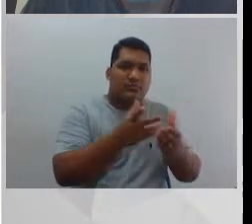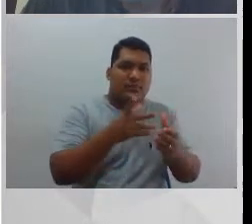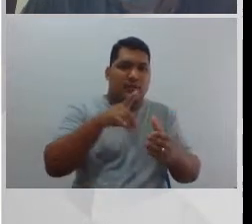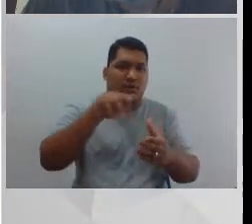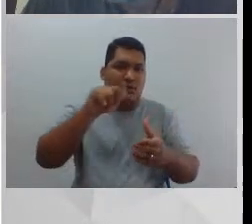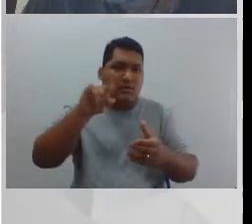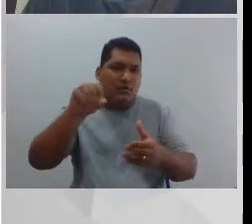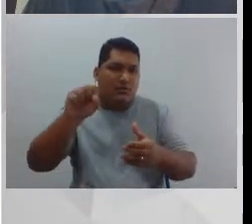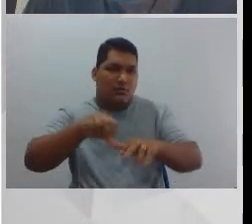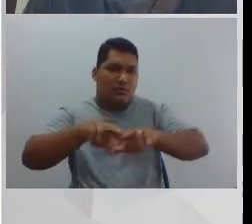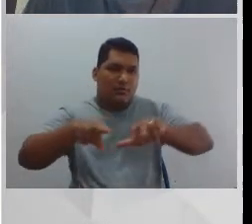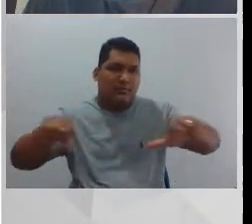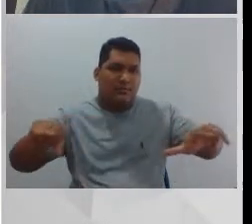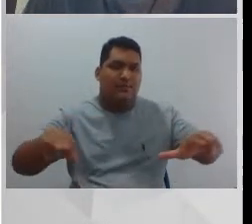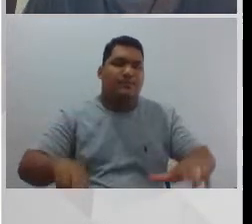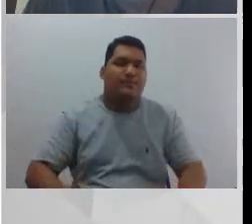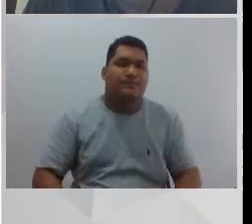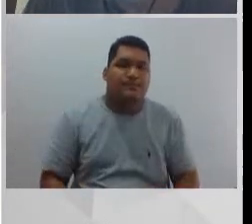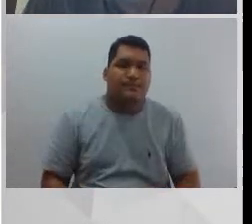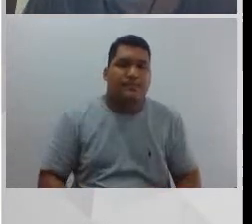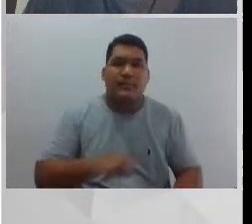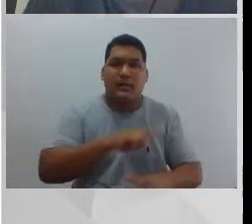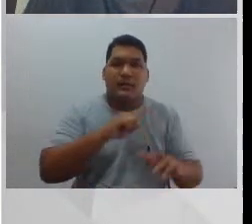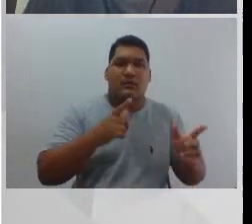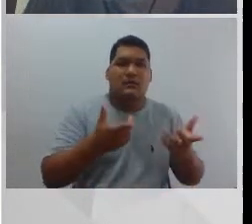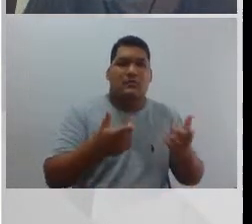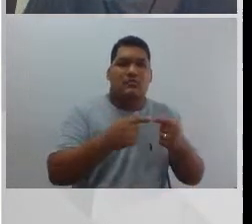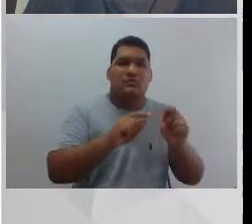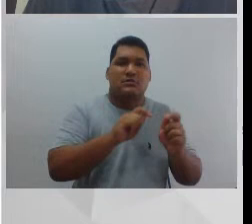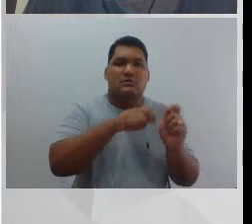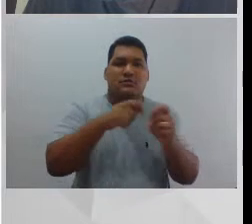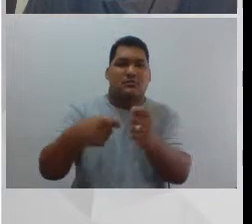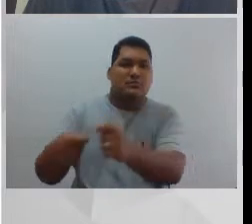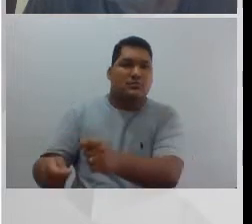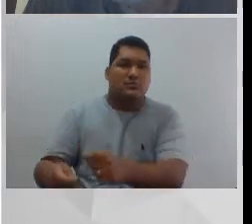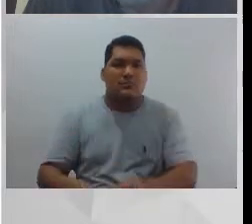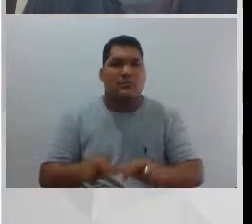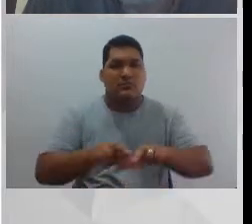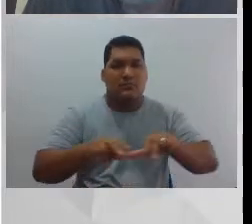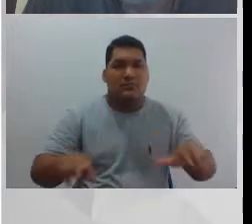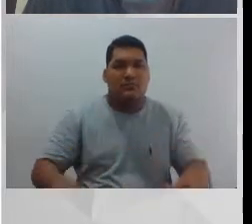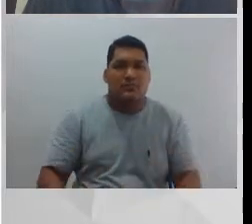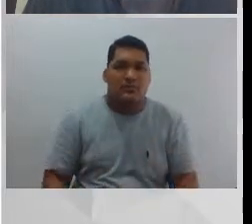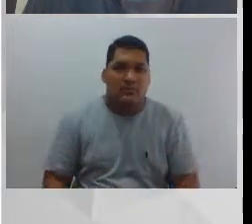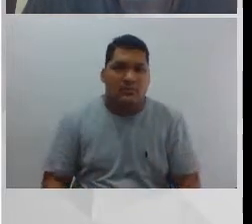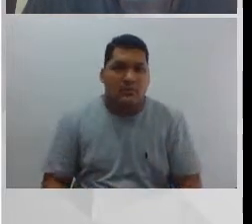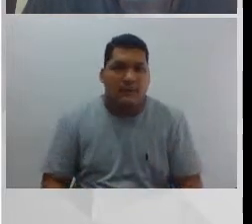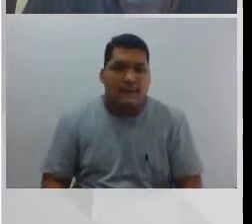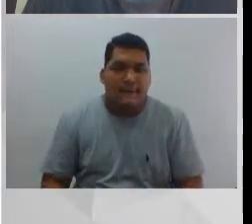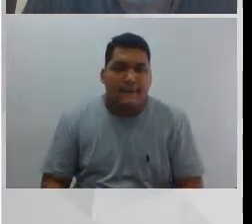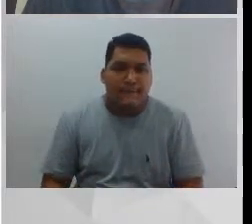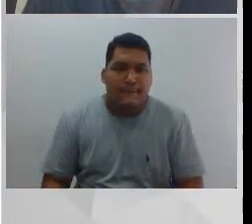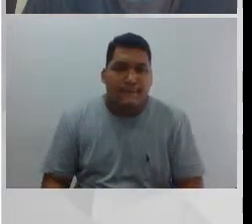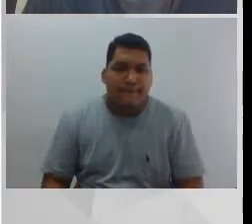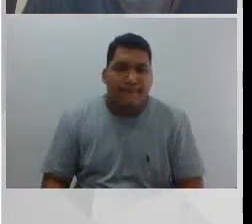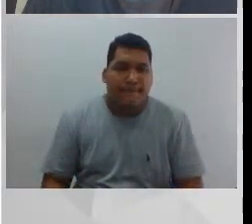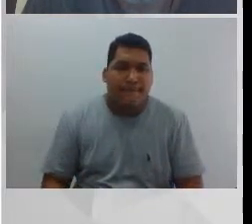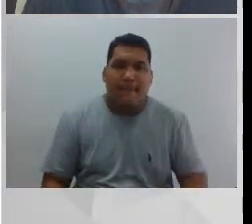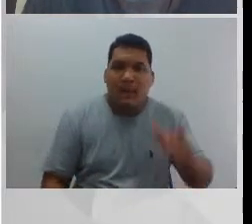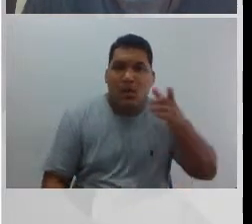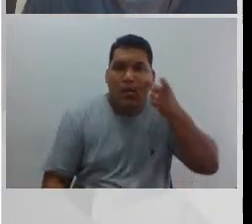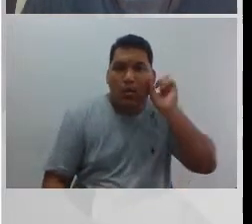e métodos simbólicos e subsimbólicos. Ontem teve uma palestra